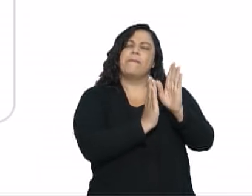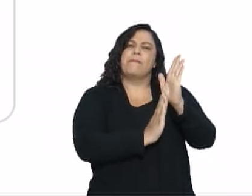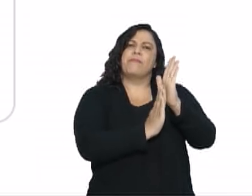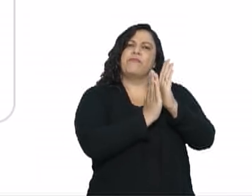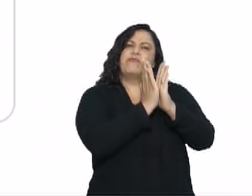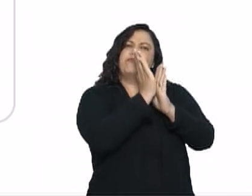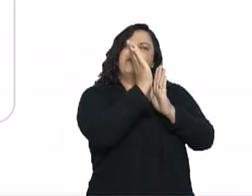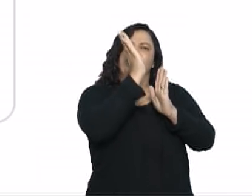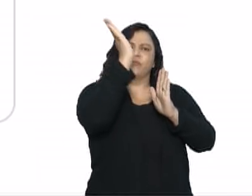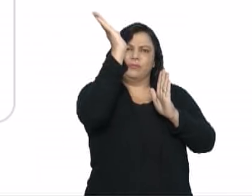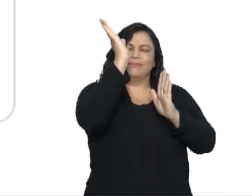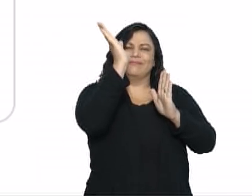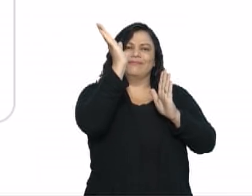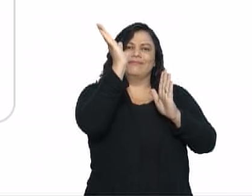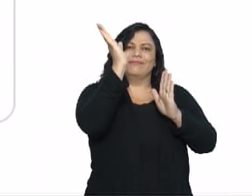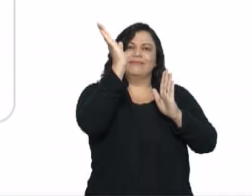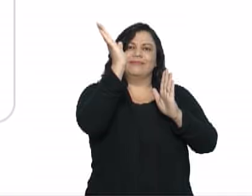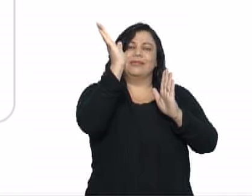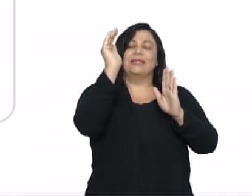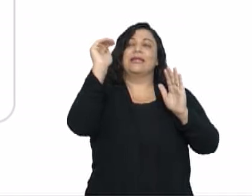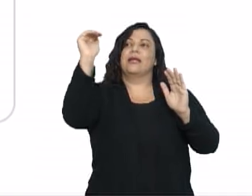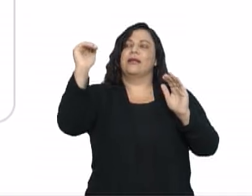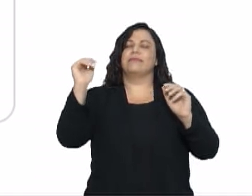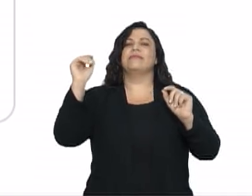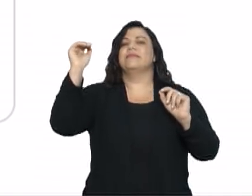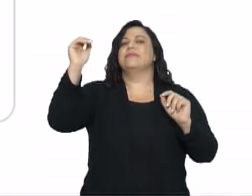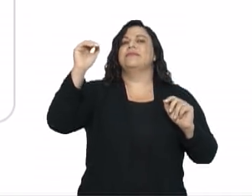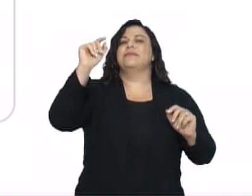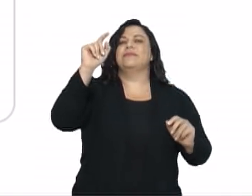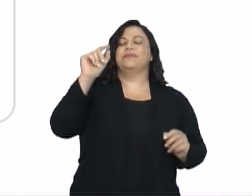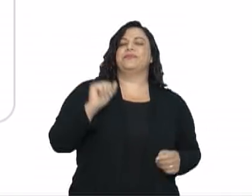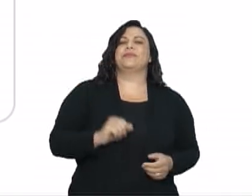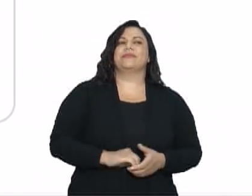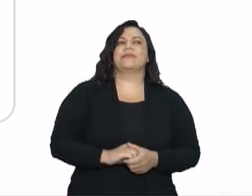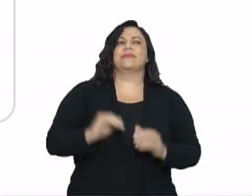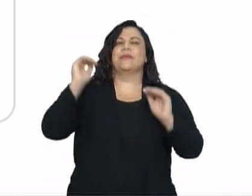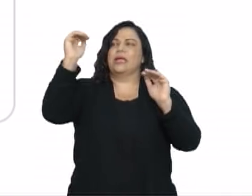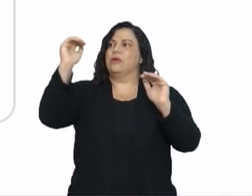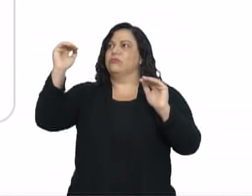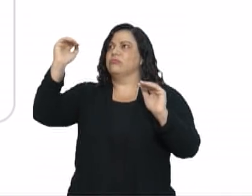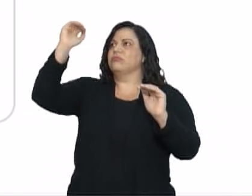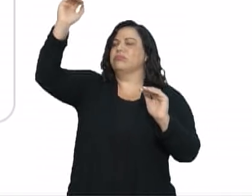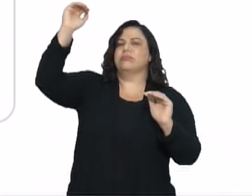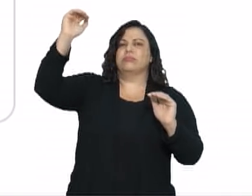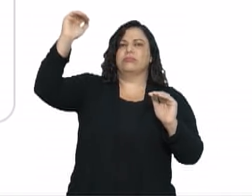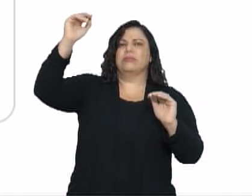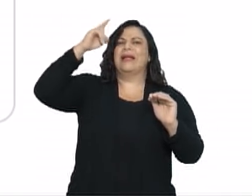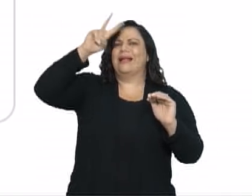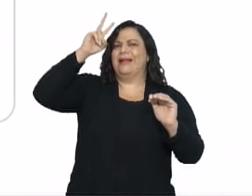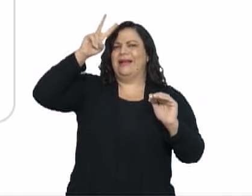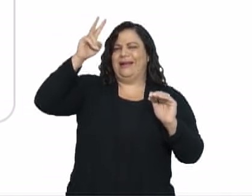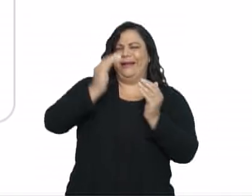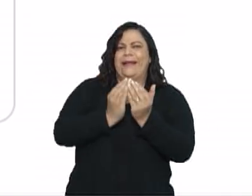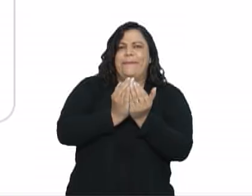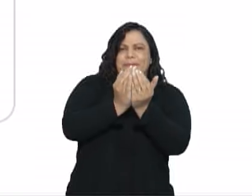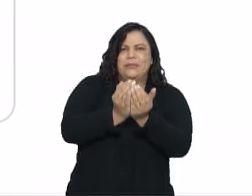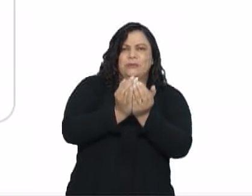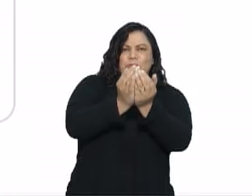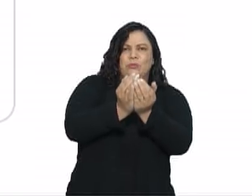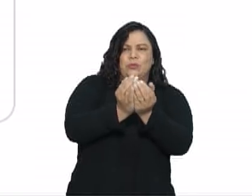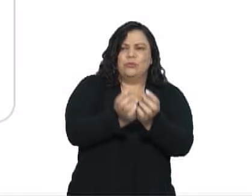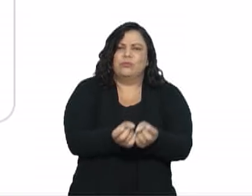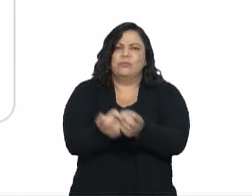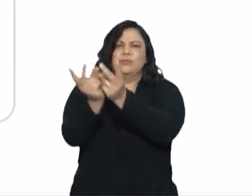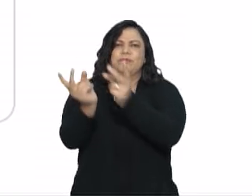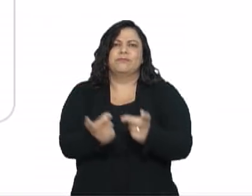até ela ser superada por quem? Singapura. Não foi o que eu te mostrei lá do Porto? Estados Unidos subindo,